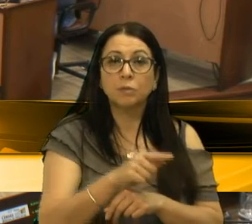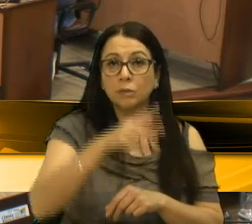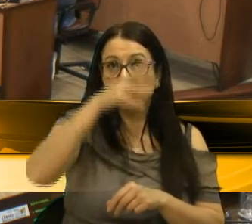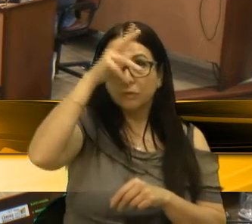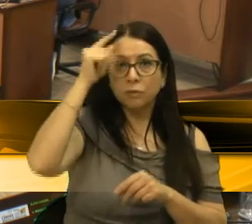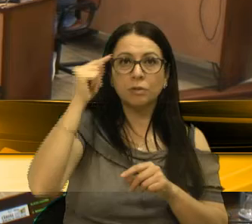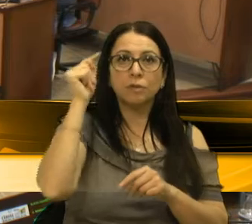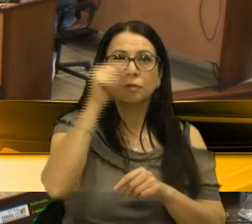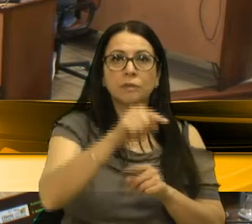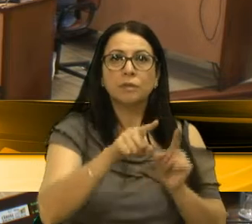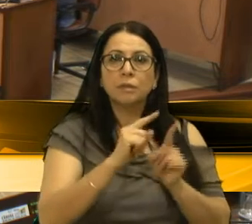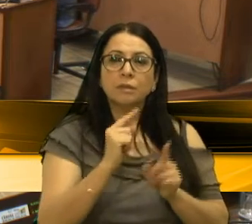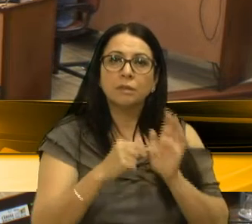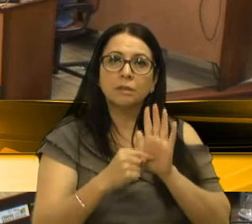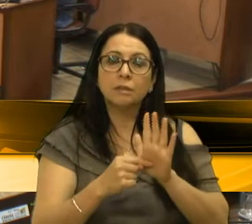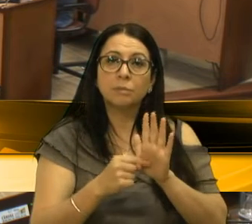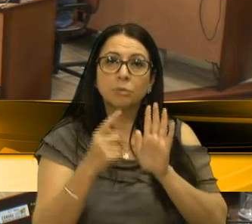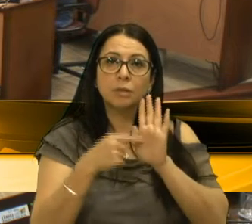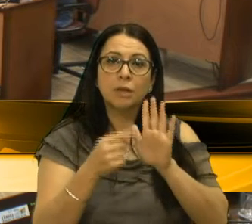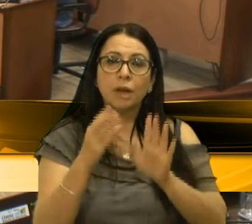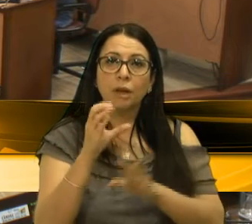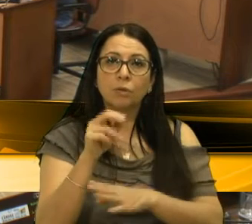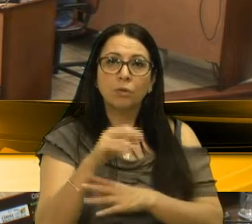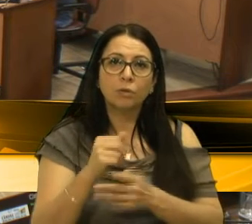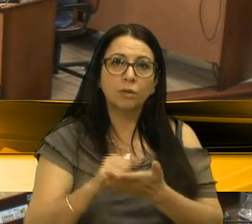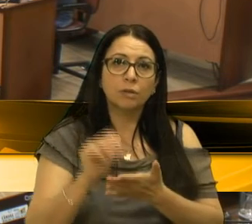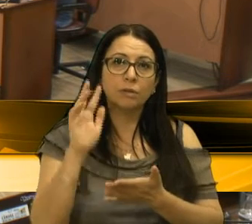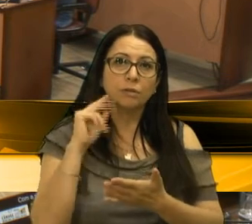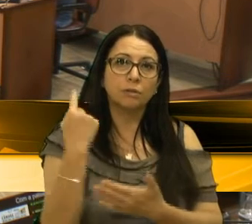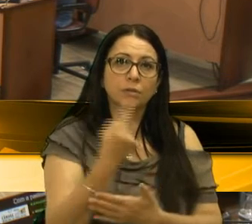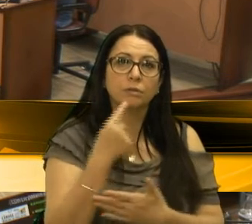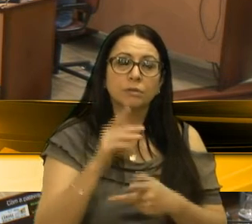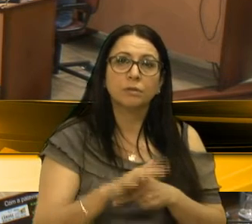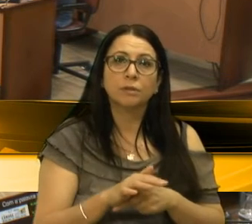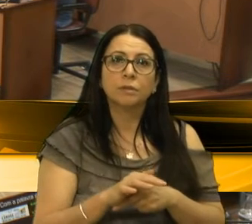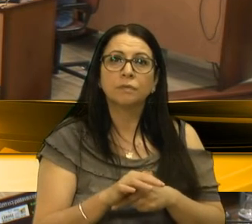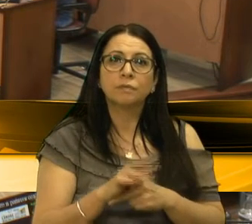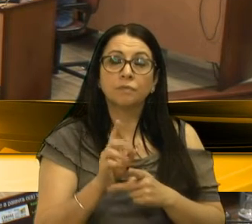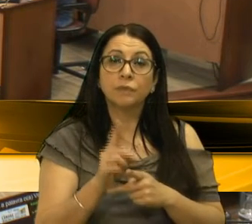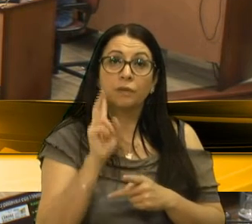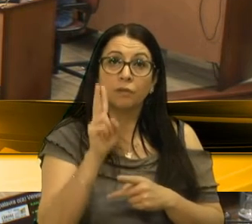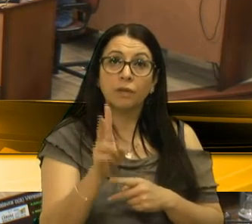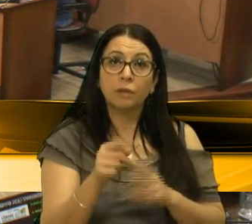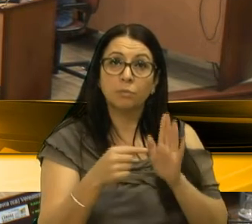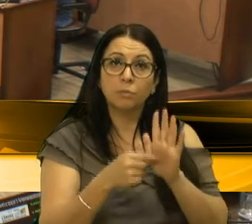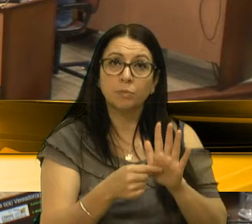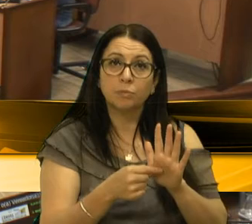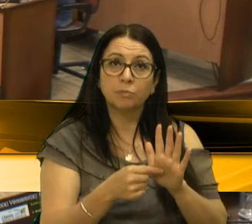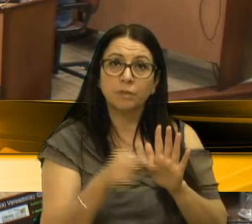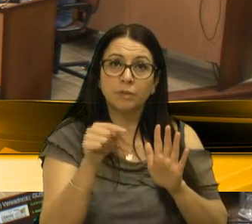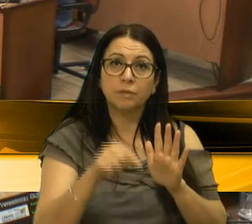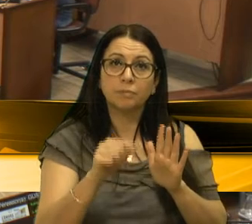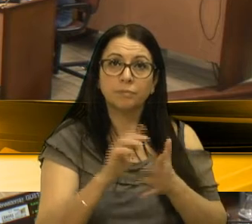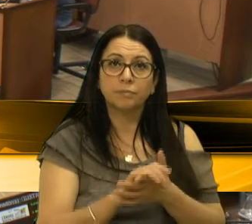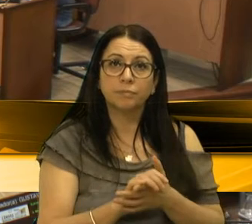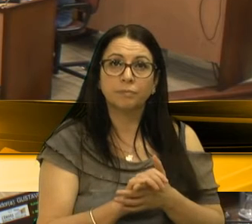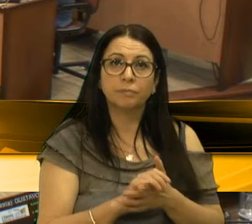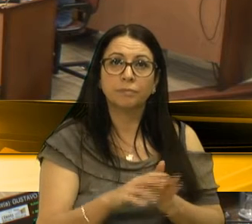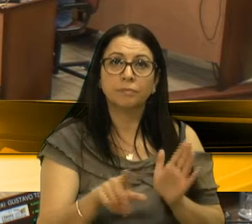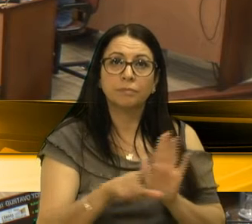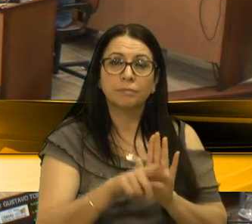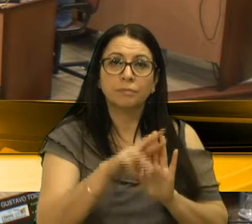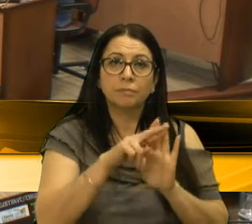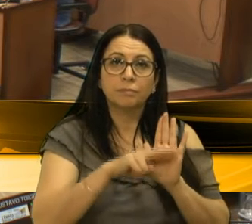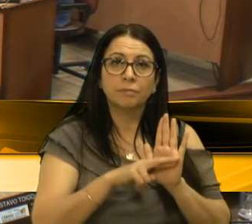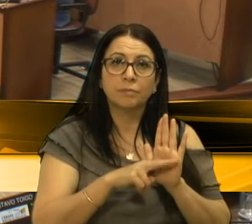vem prestar contas da gestão fiscal, quando o Executivo vem prestar aqui a lei de diretriz,